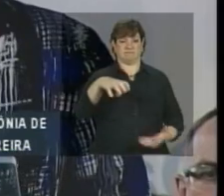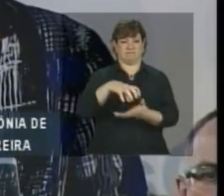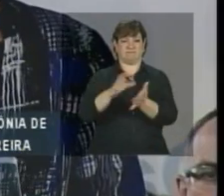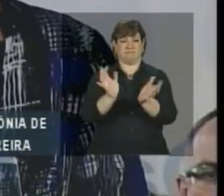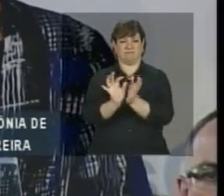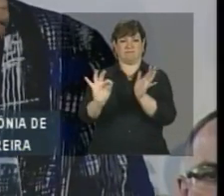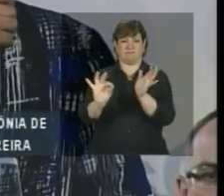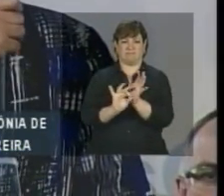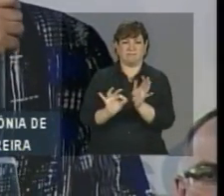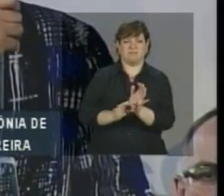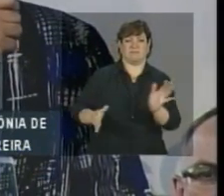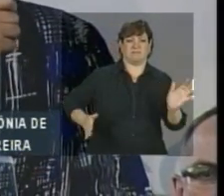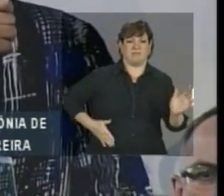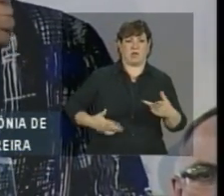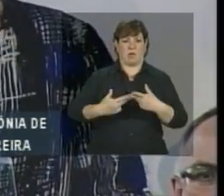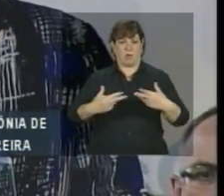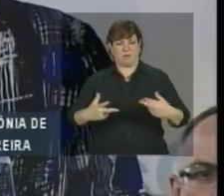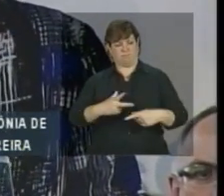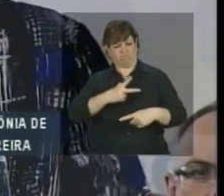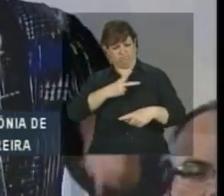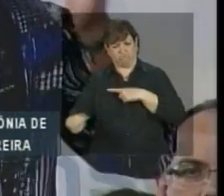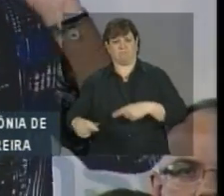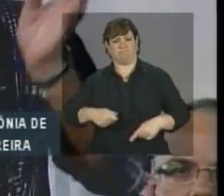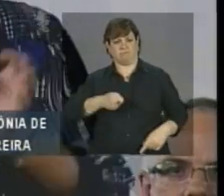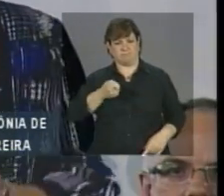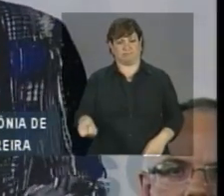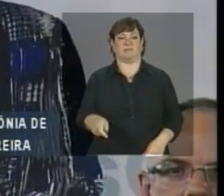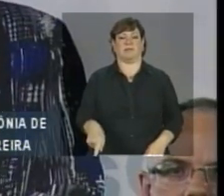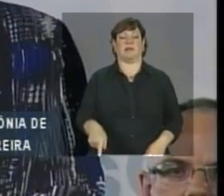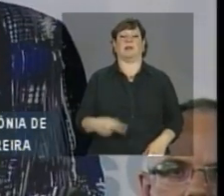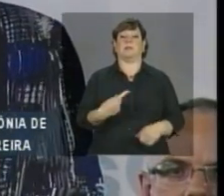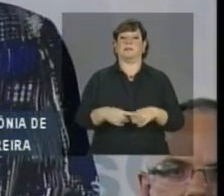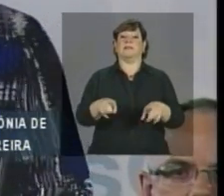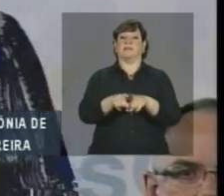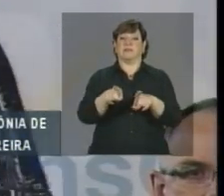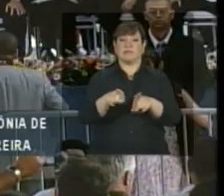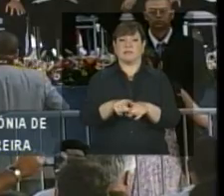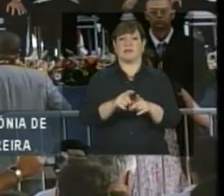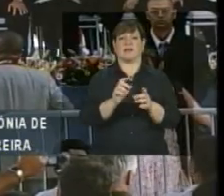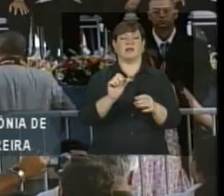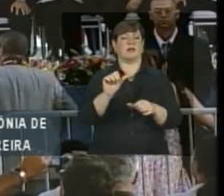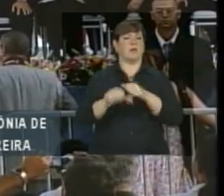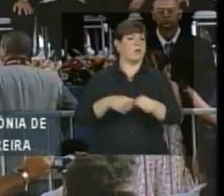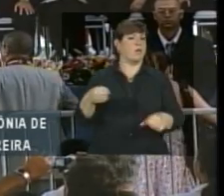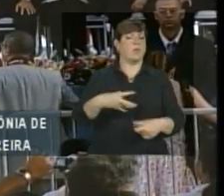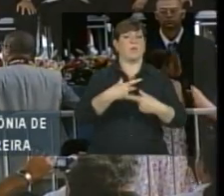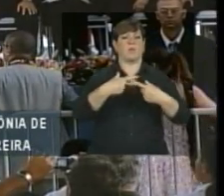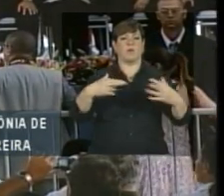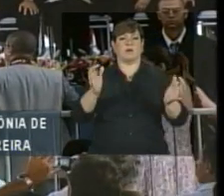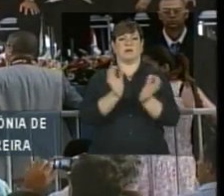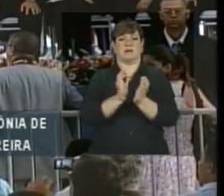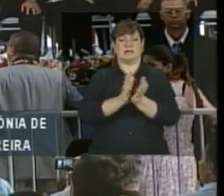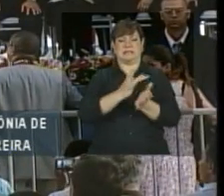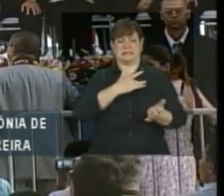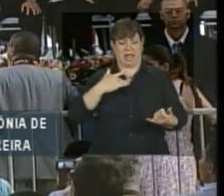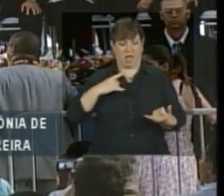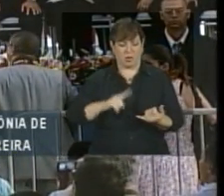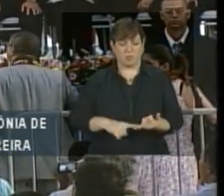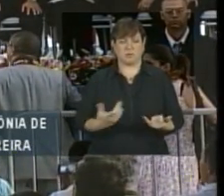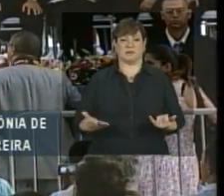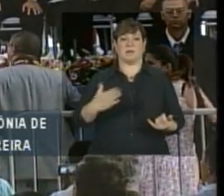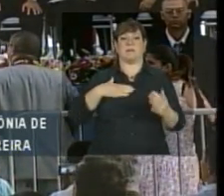termos feito uma série de ações na área de saúde, na área do Minha Casa Minha